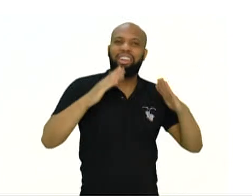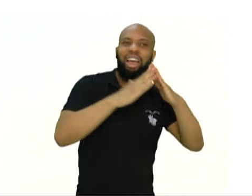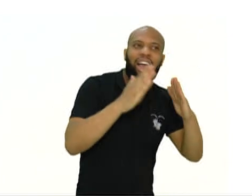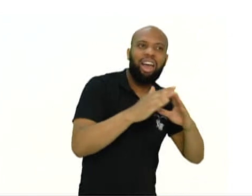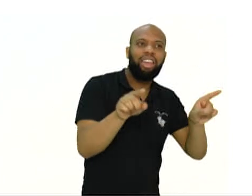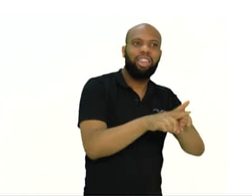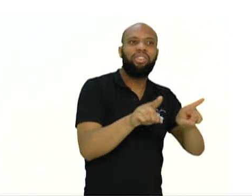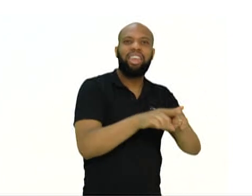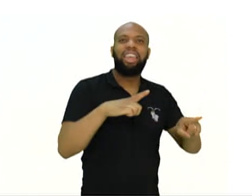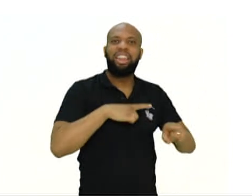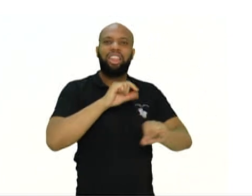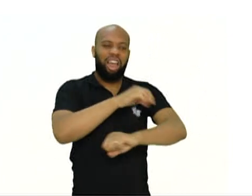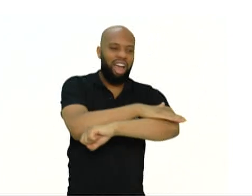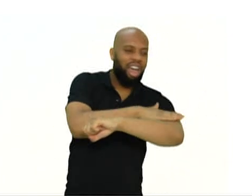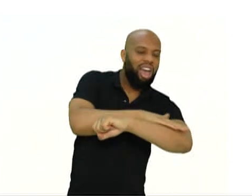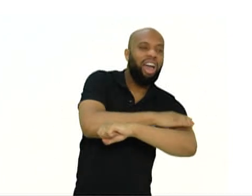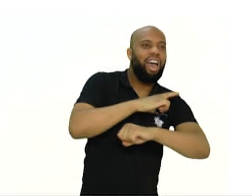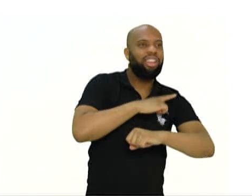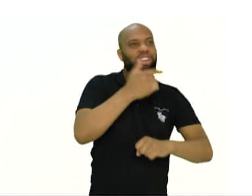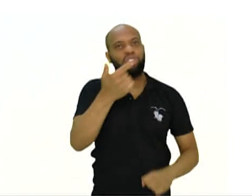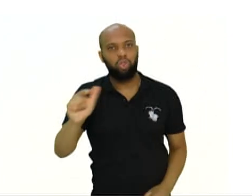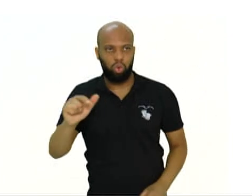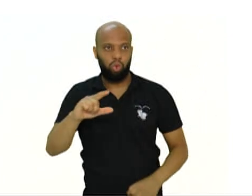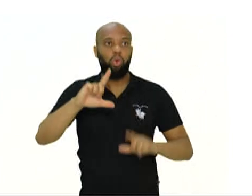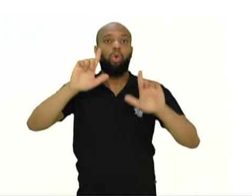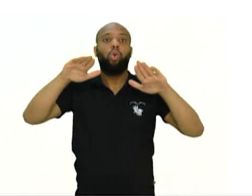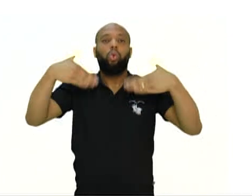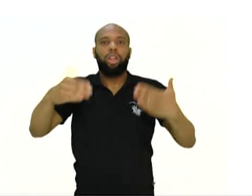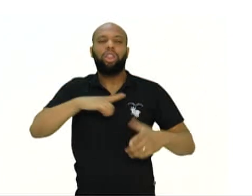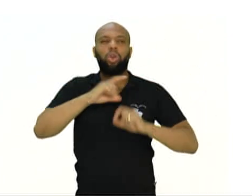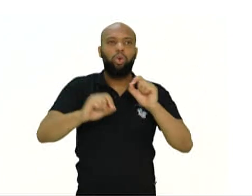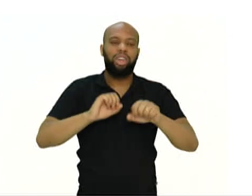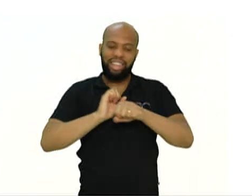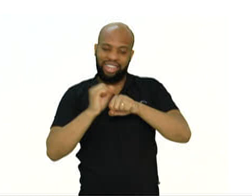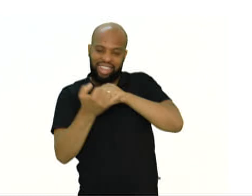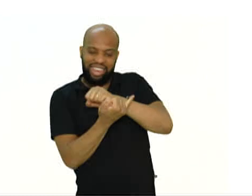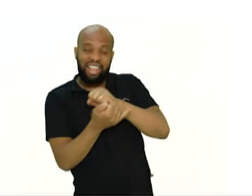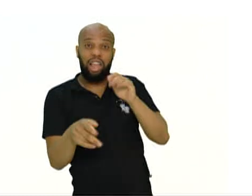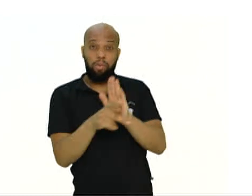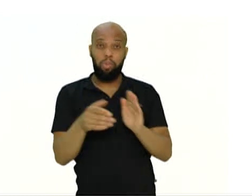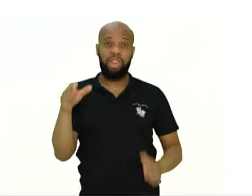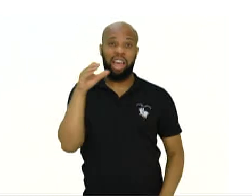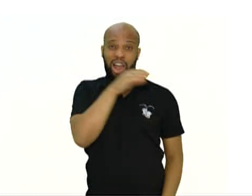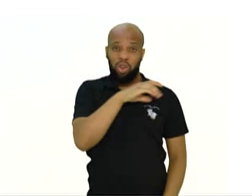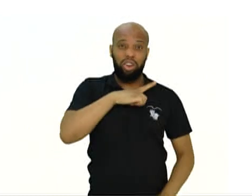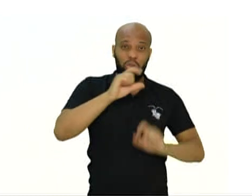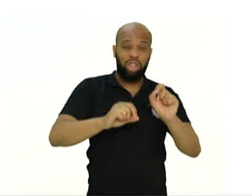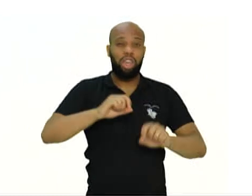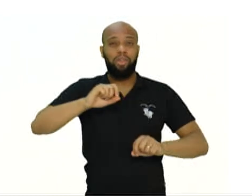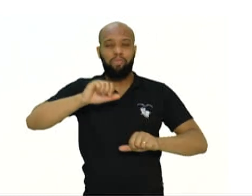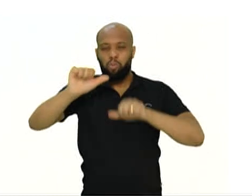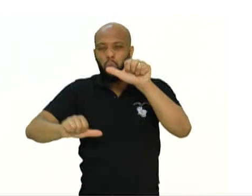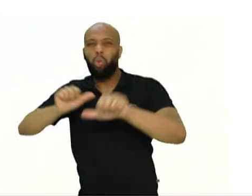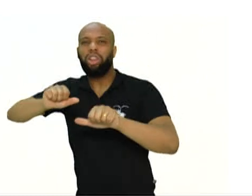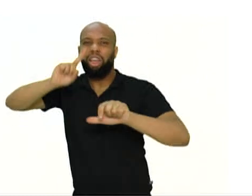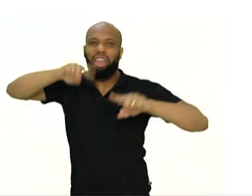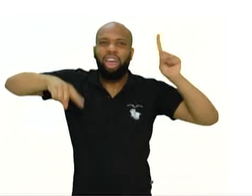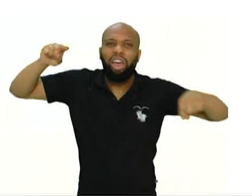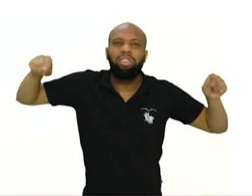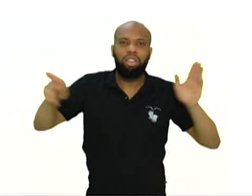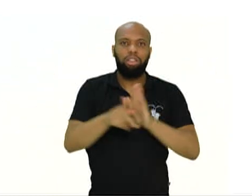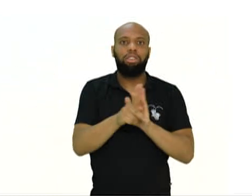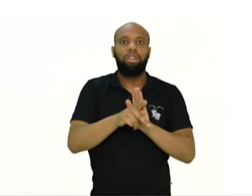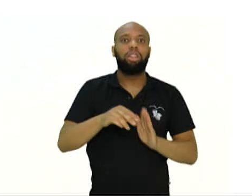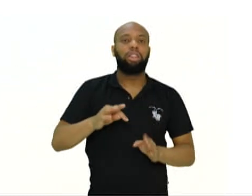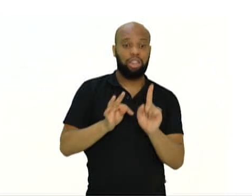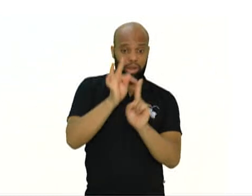um parque, a área rural. Então as ilhas de calor é a alteração de temperatura nos centros urbanos. Então